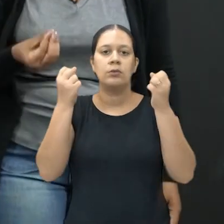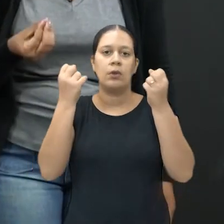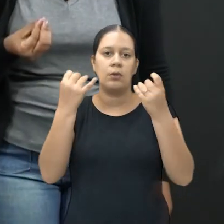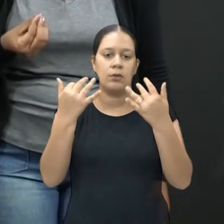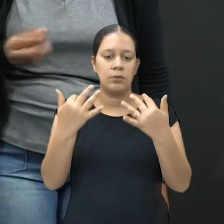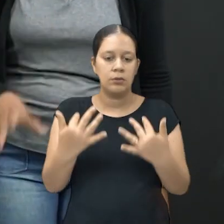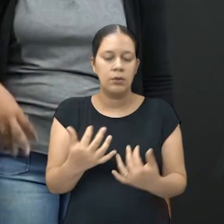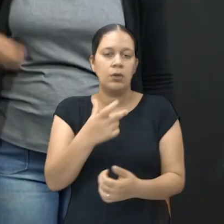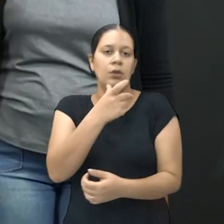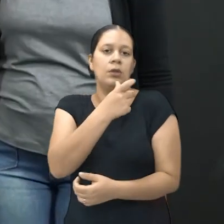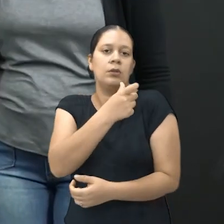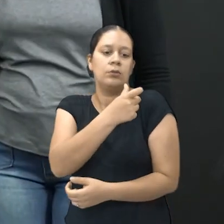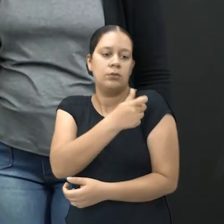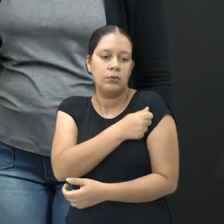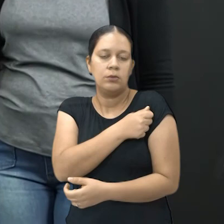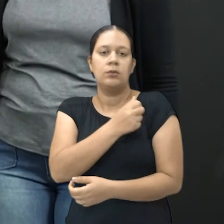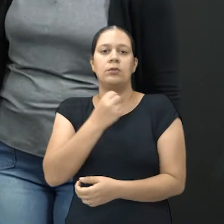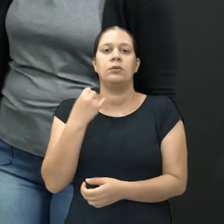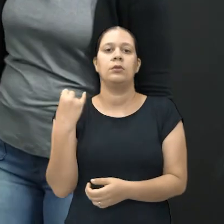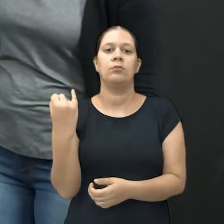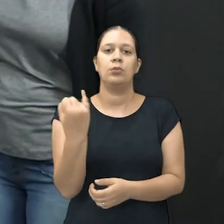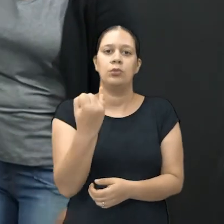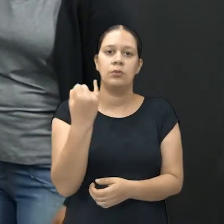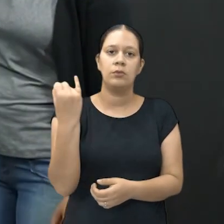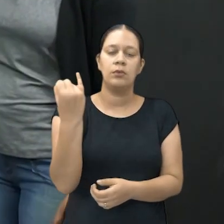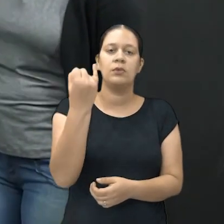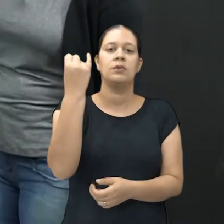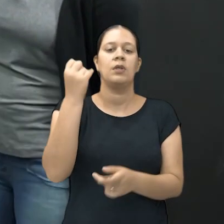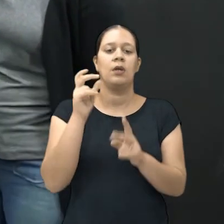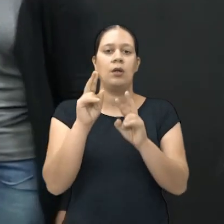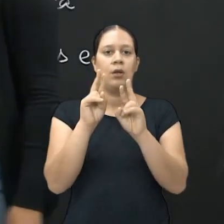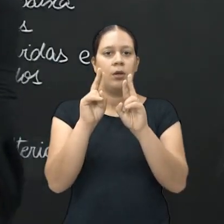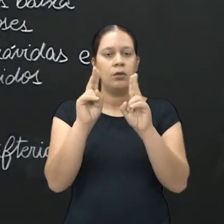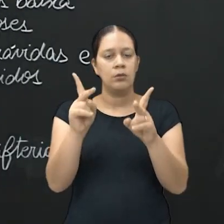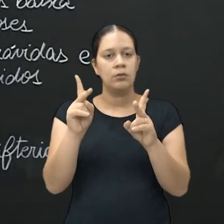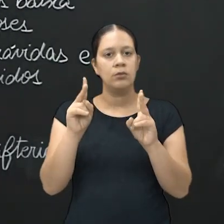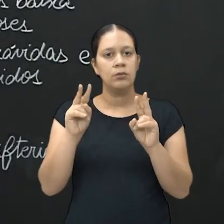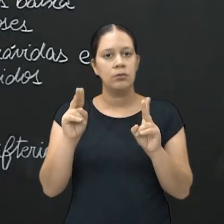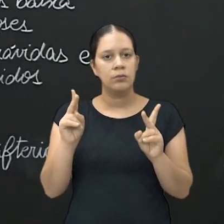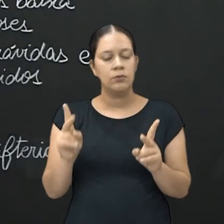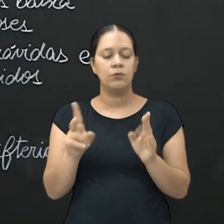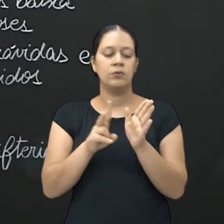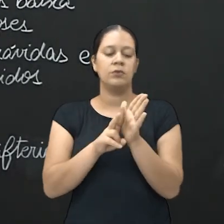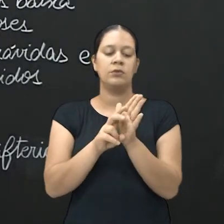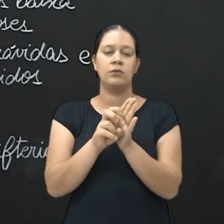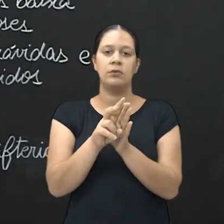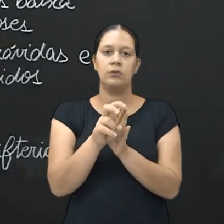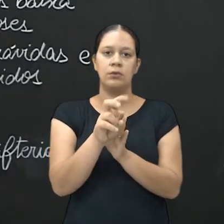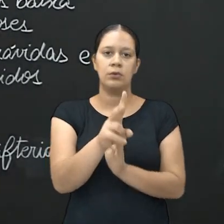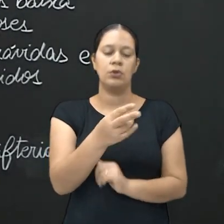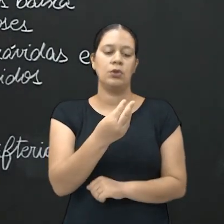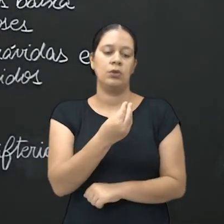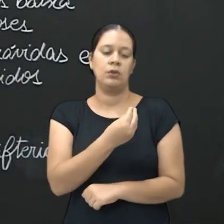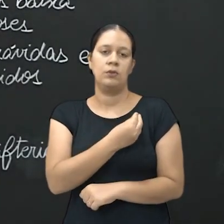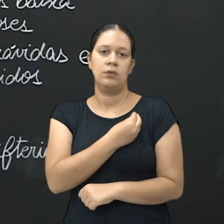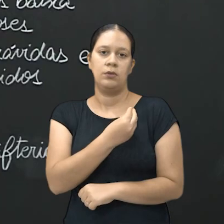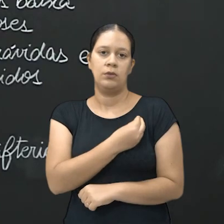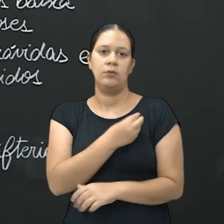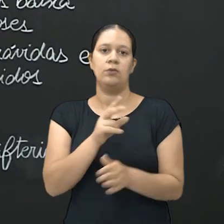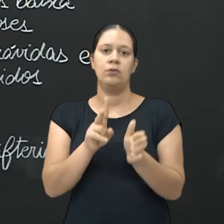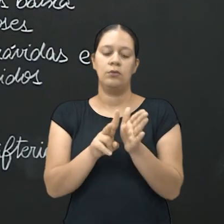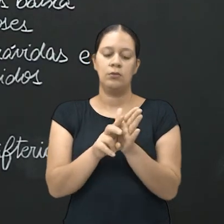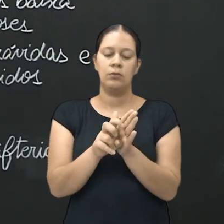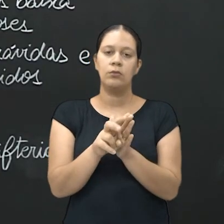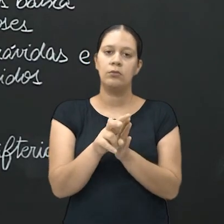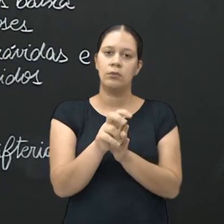o que é uma vacina, a importância da vacina, diferenciar a vacina de vírus vivo atenuado da vacina